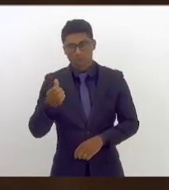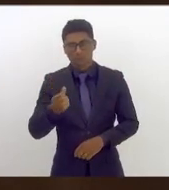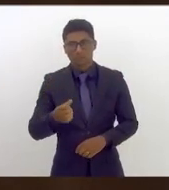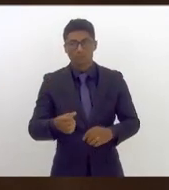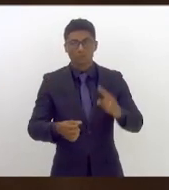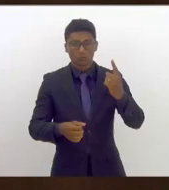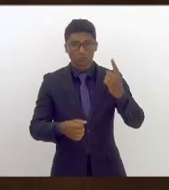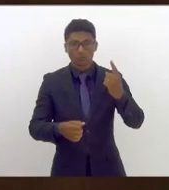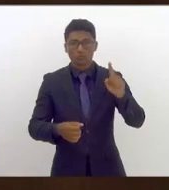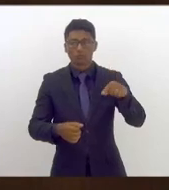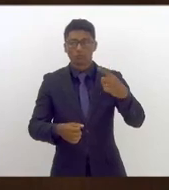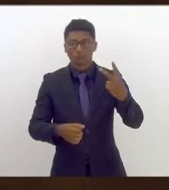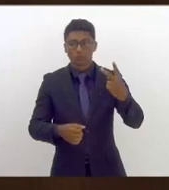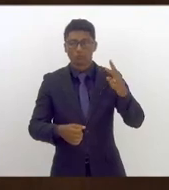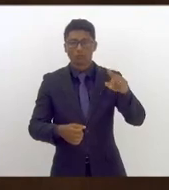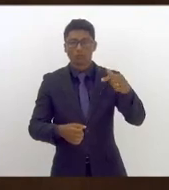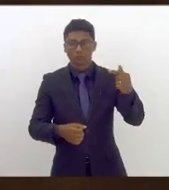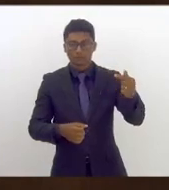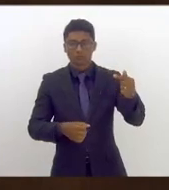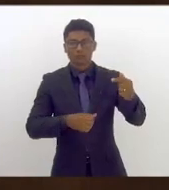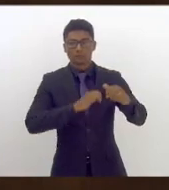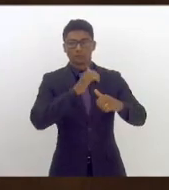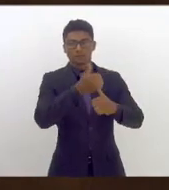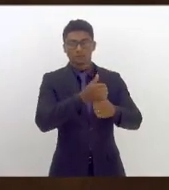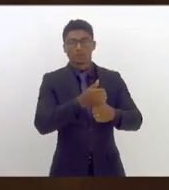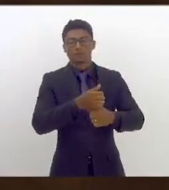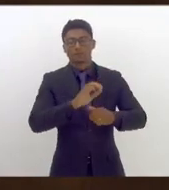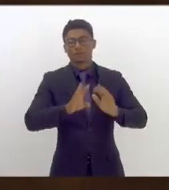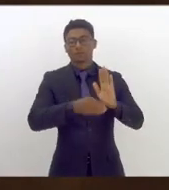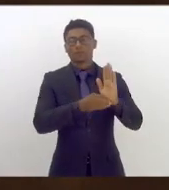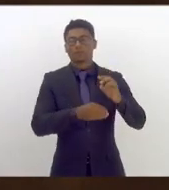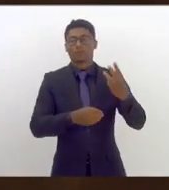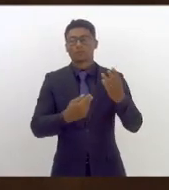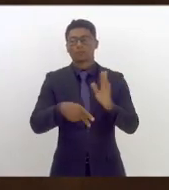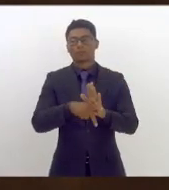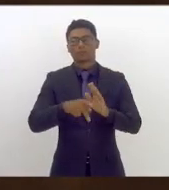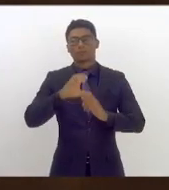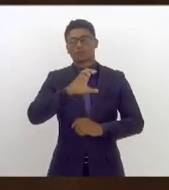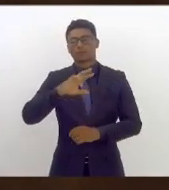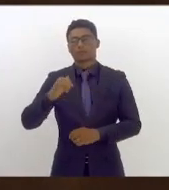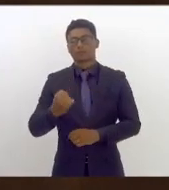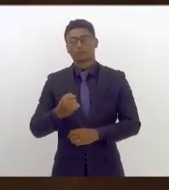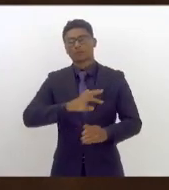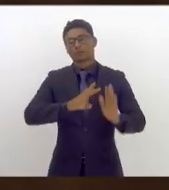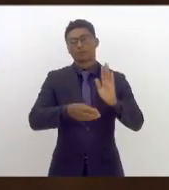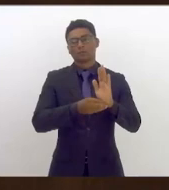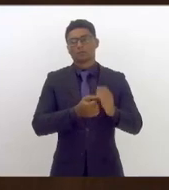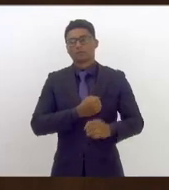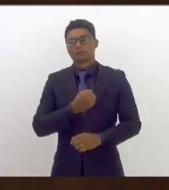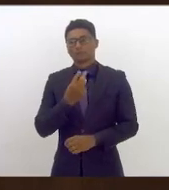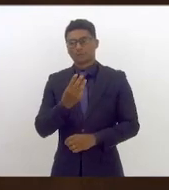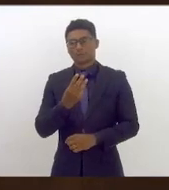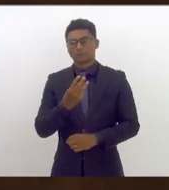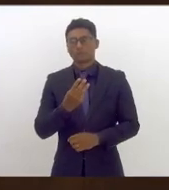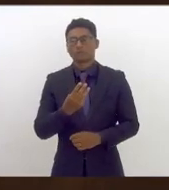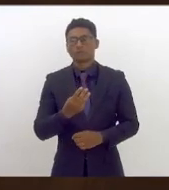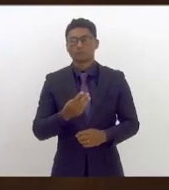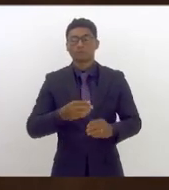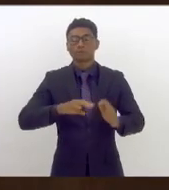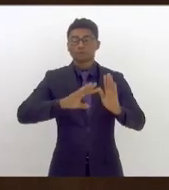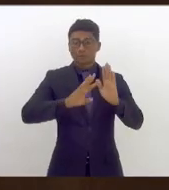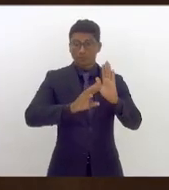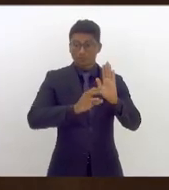7 pela emenda 3 da CCJ. Prejudicada a emenda 3 pela emenda 2